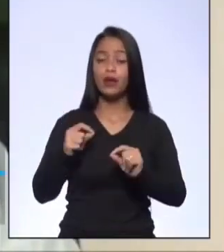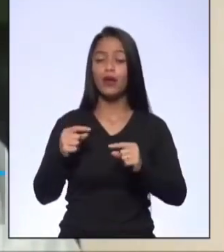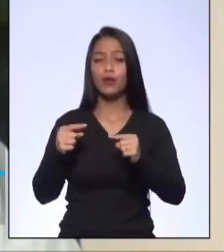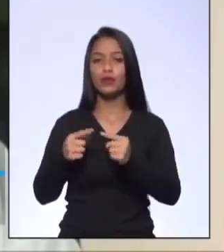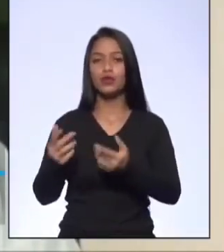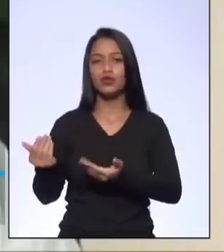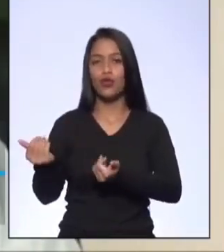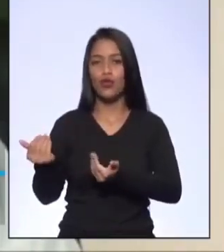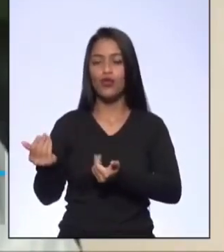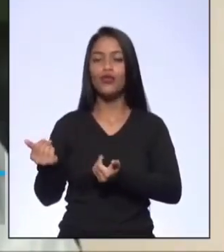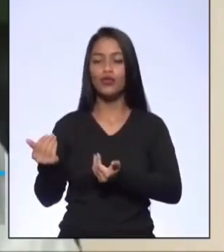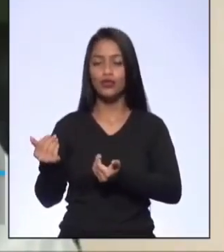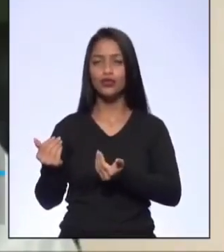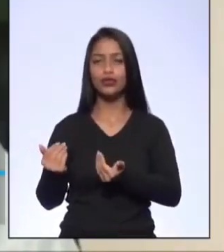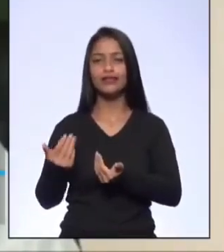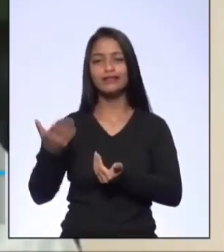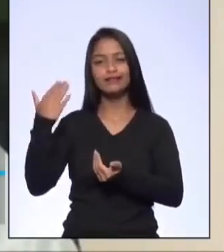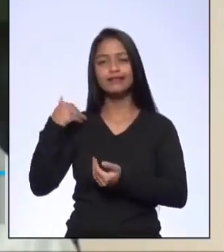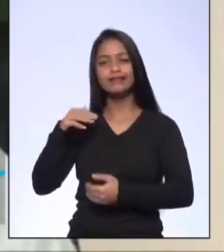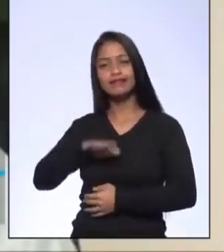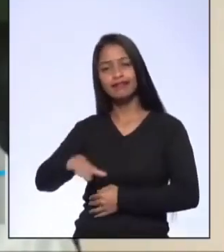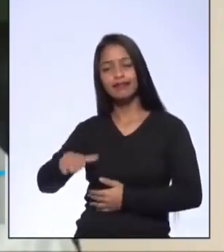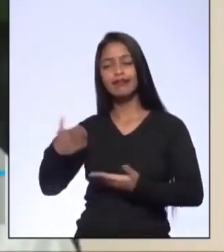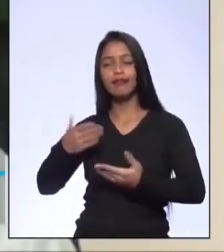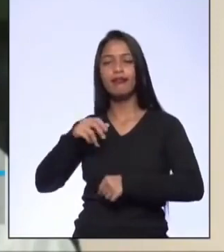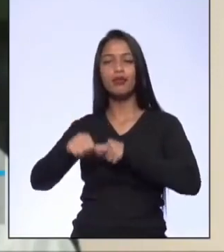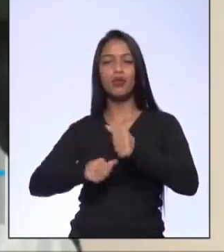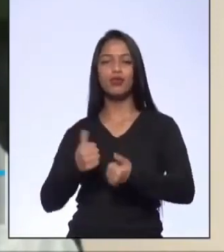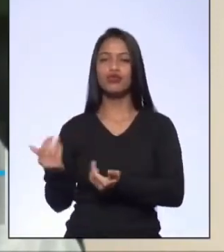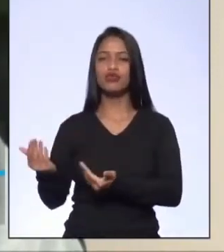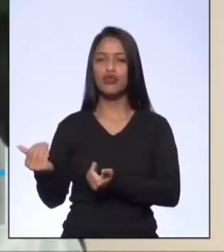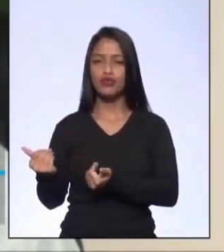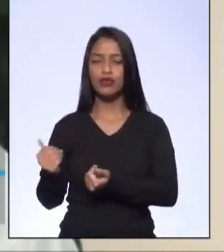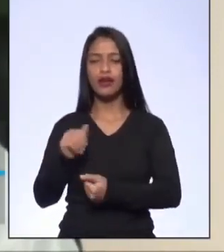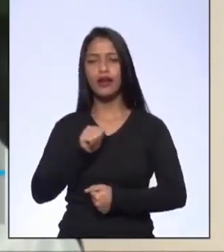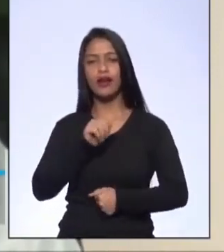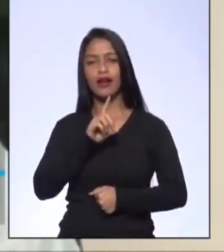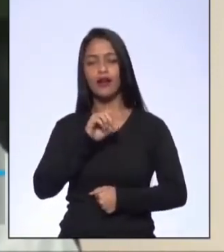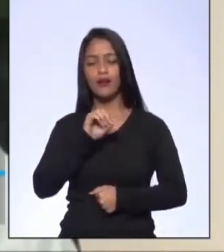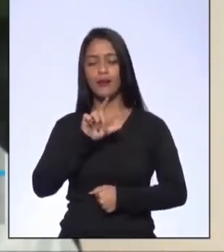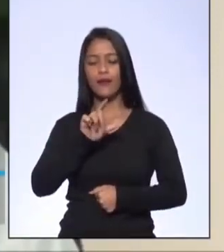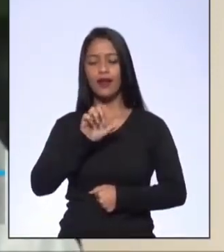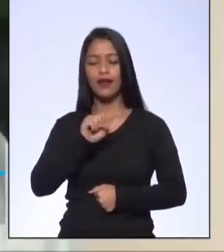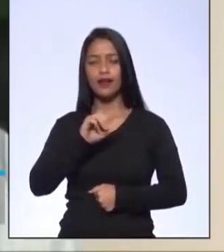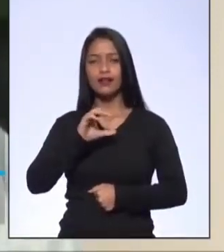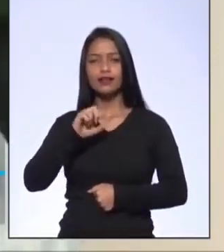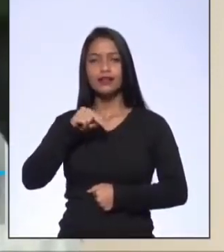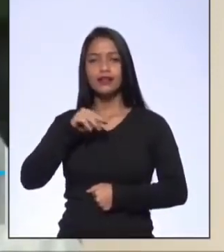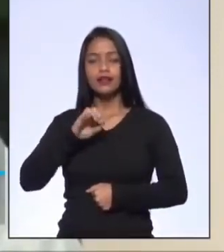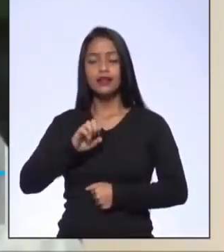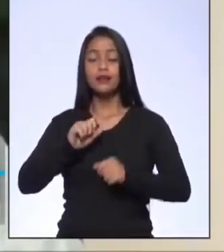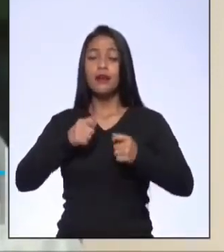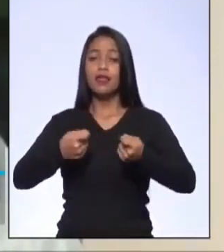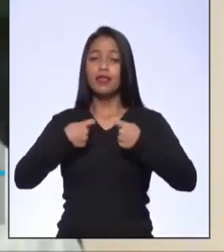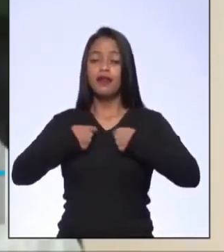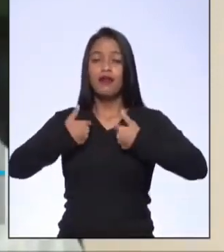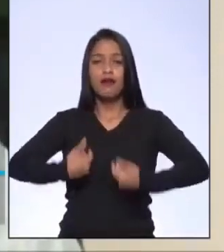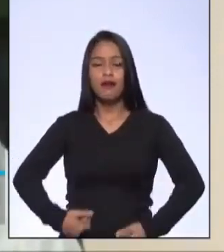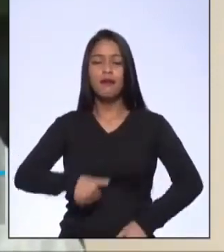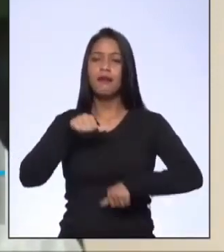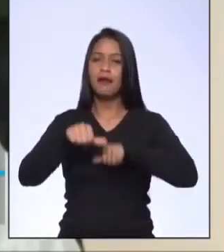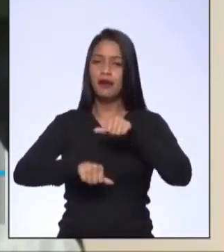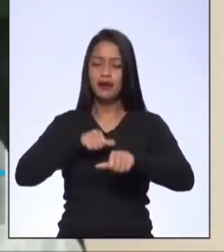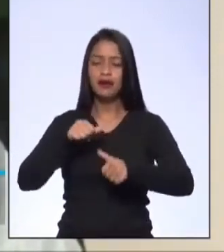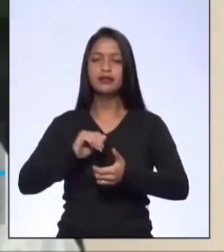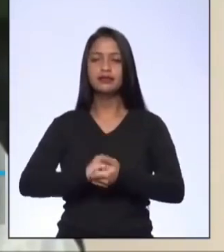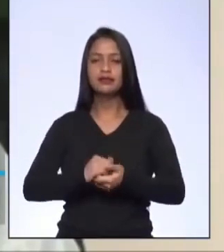você começa a sair da infância e ir para a fase adulta. E isso implica em algumas mudanças. E a gente vai começar a